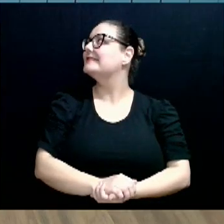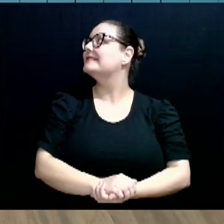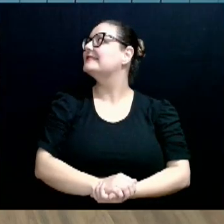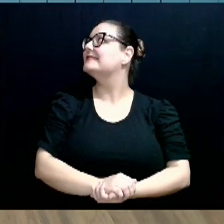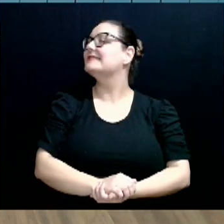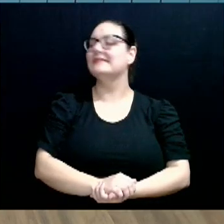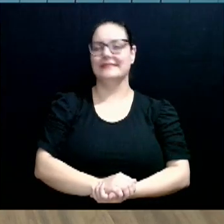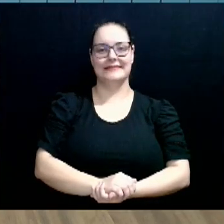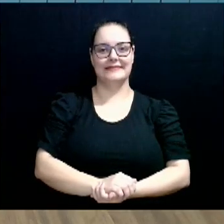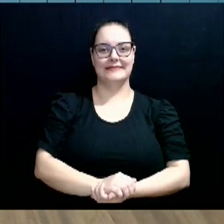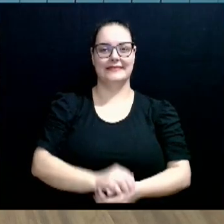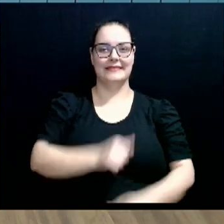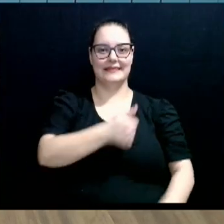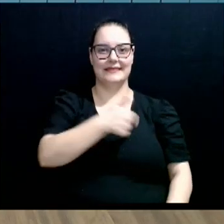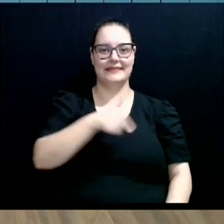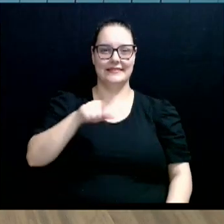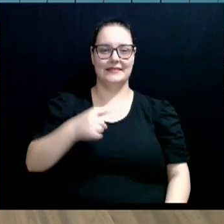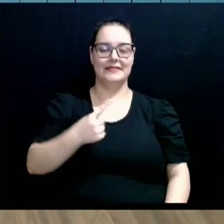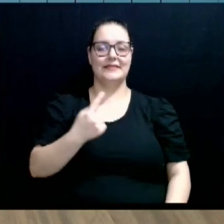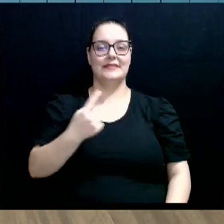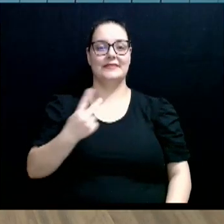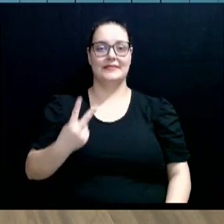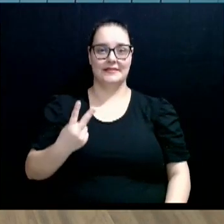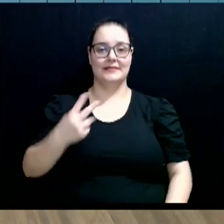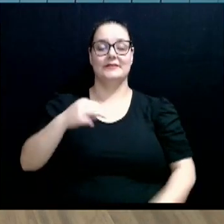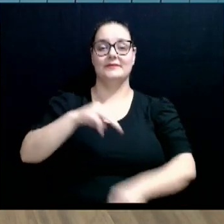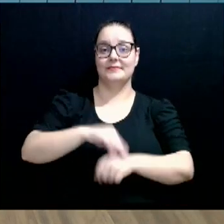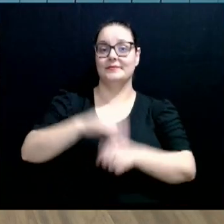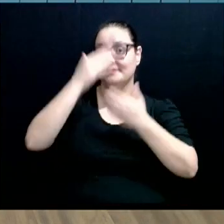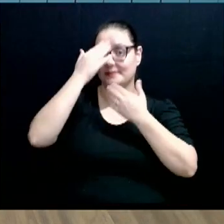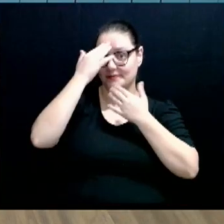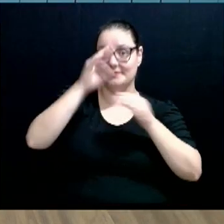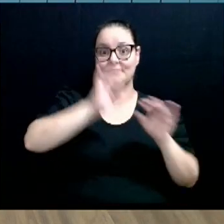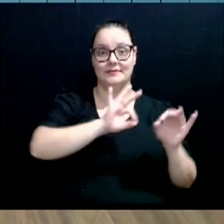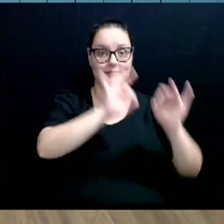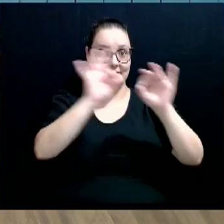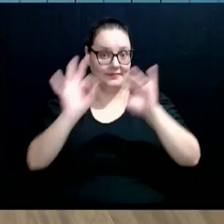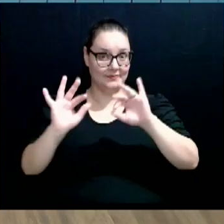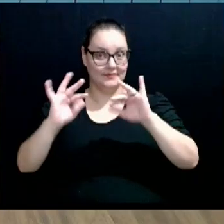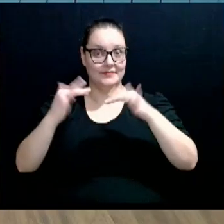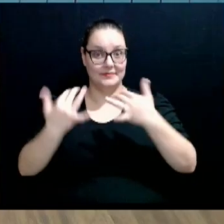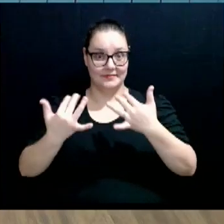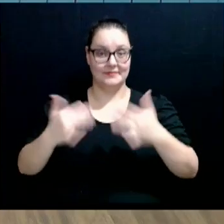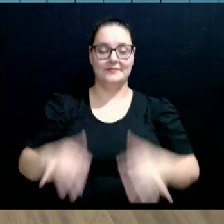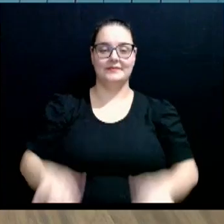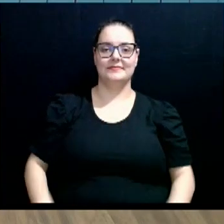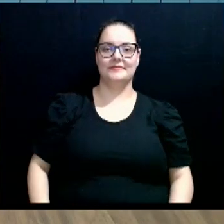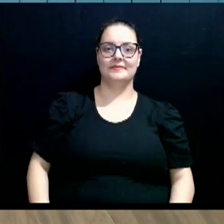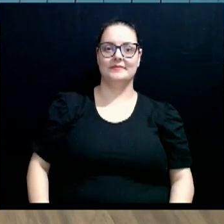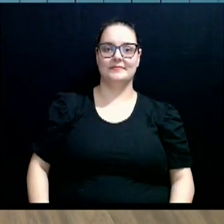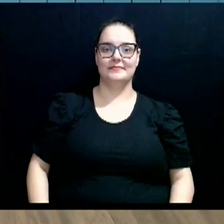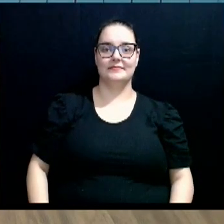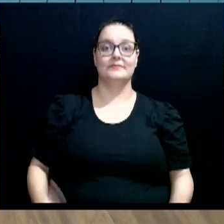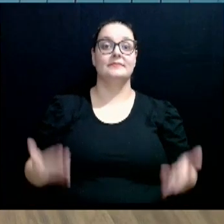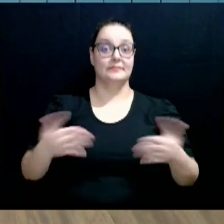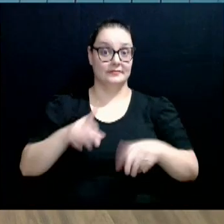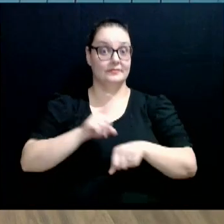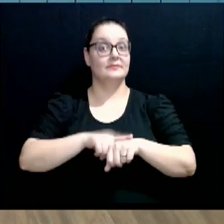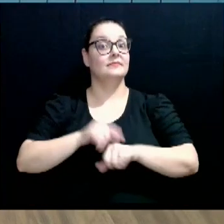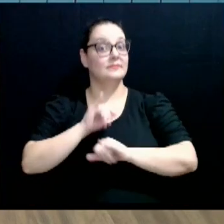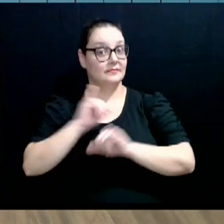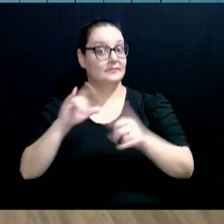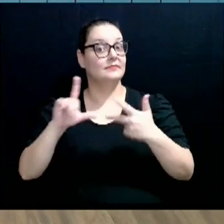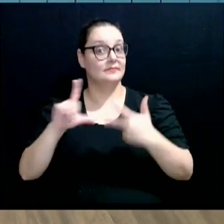12h mais 12 minutos. Muito obrigado pela sua companhia, pela sua audiência. Agora é hora das notícias do